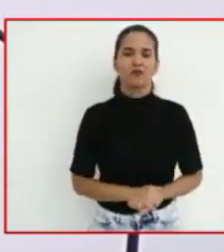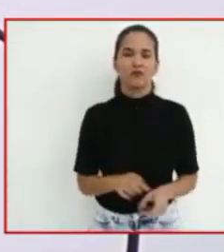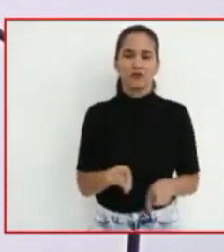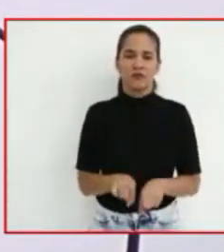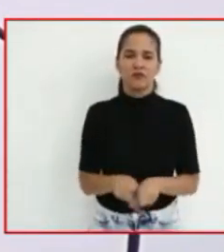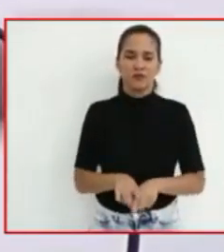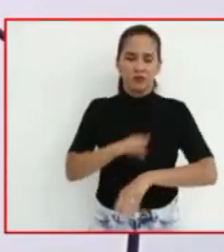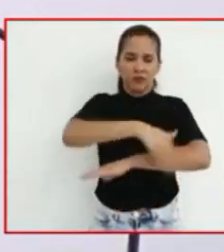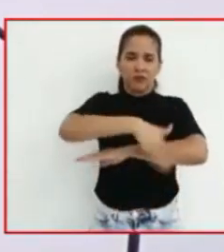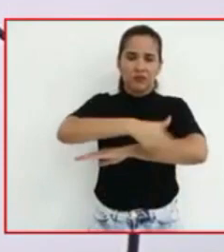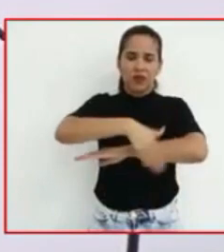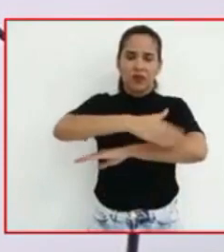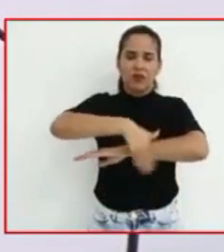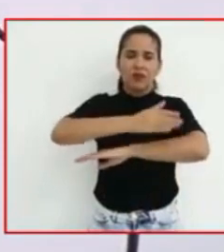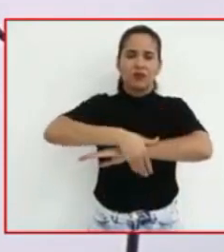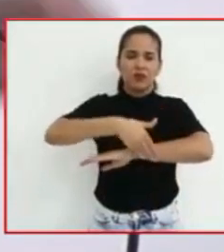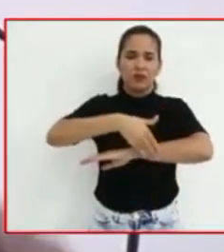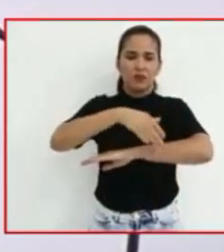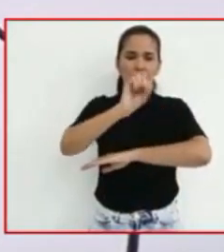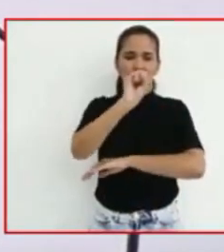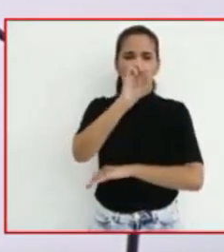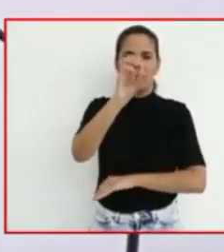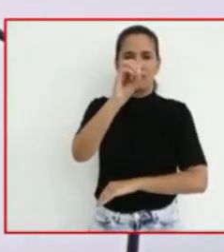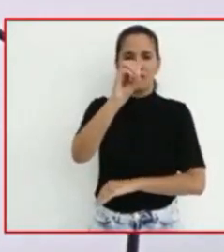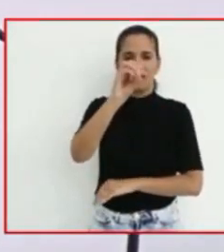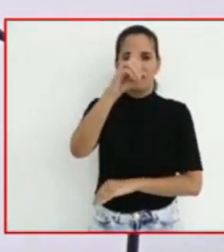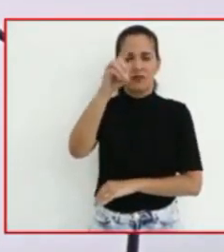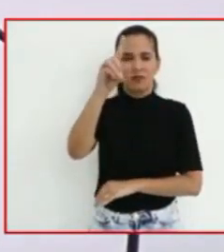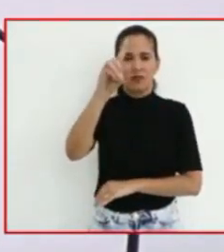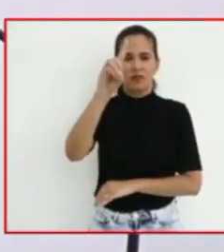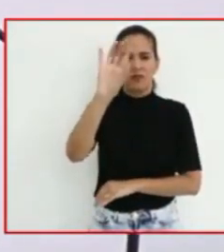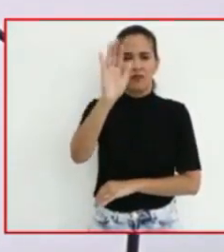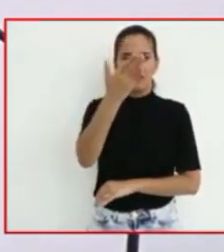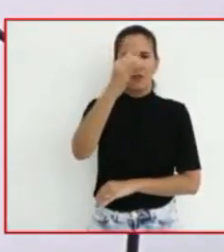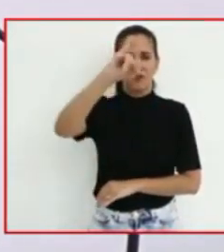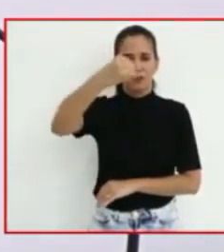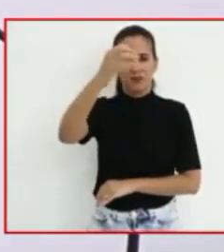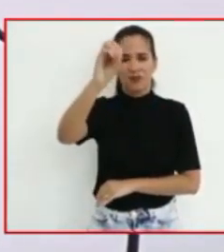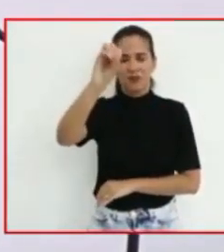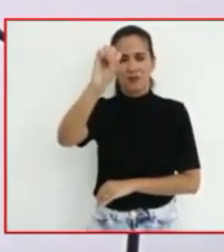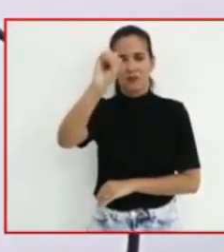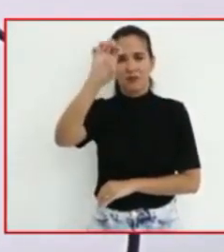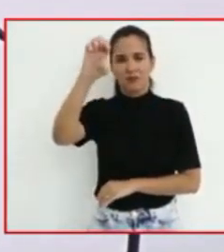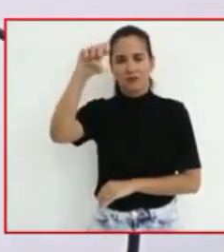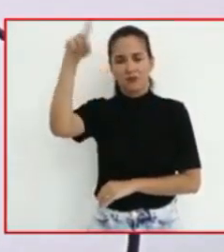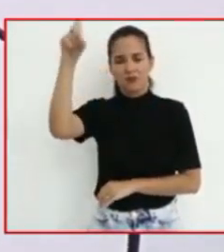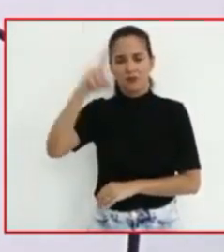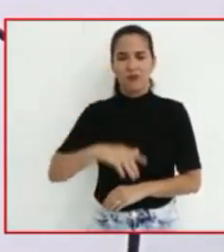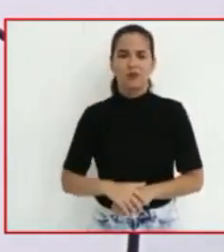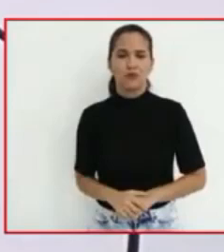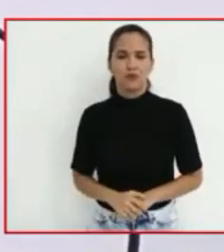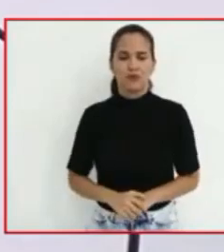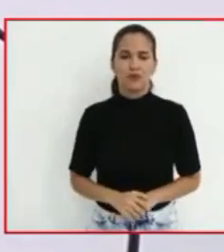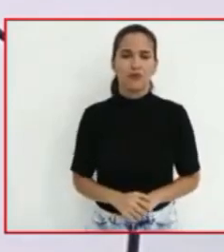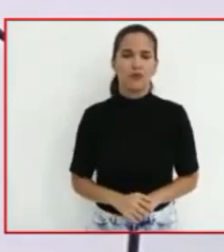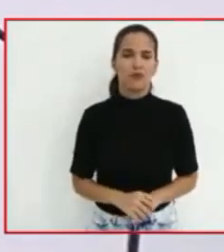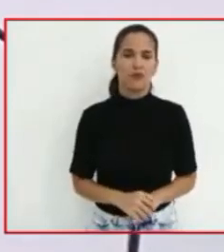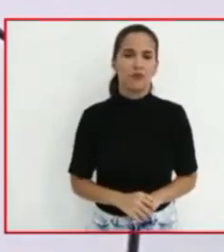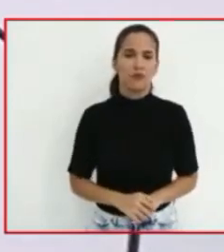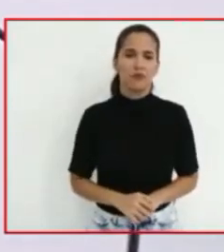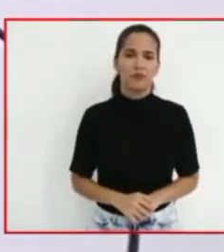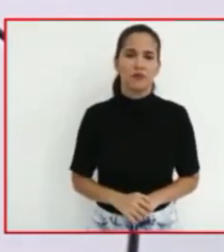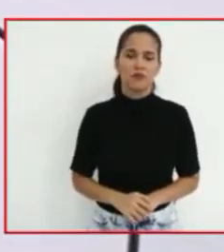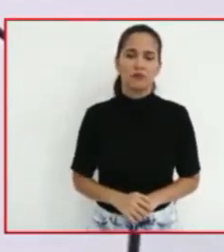Nós temos a rua São José, está lá, até hoje. E nós temos mais um. Nós temos o Brumadinho do